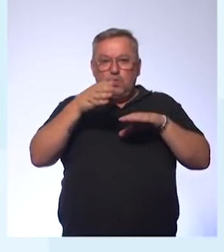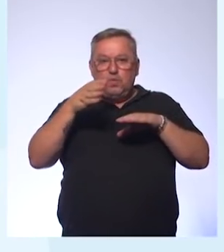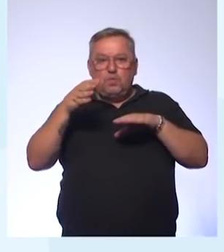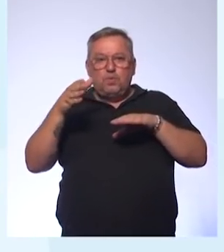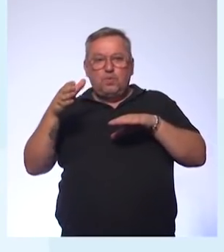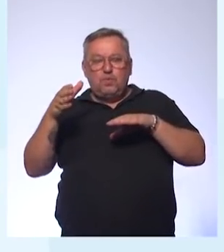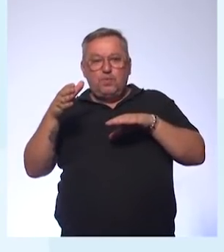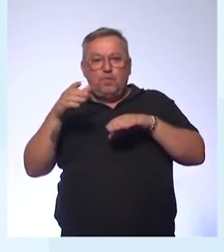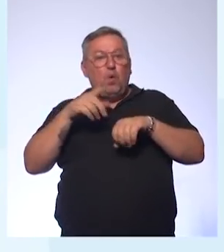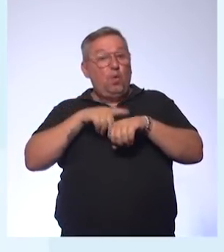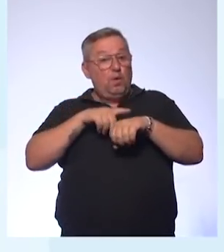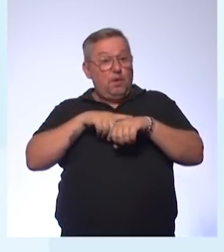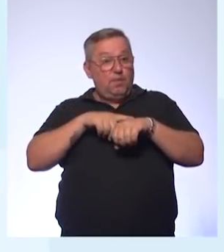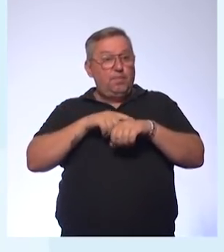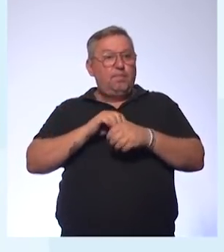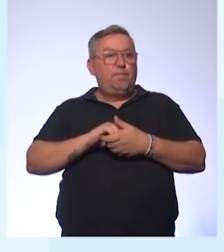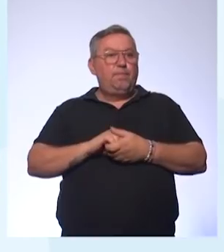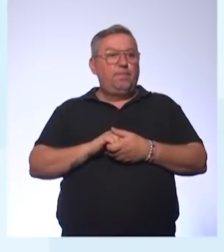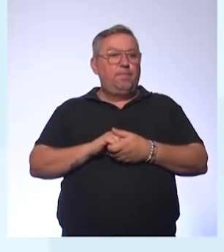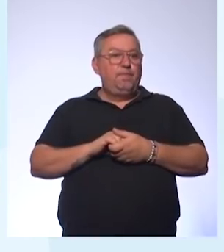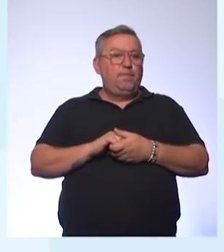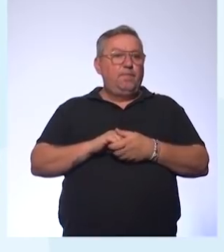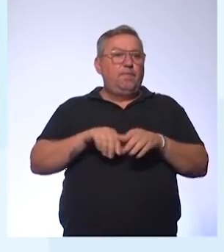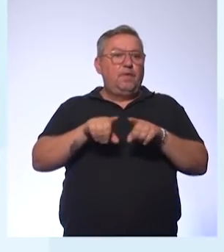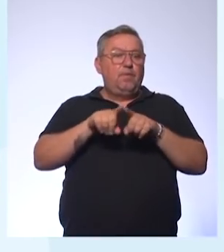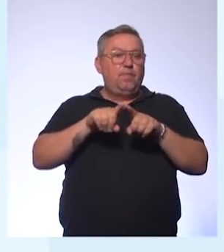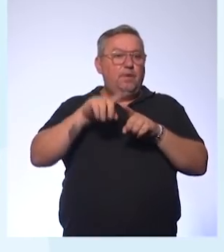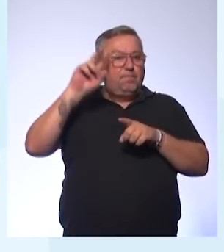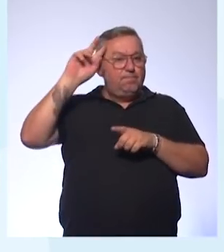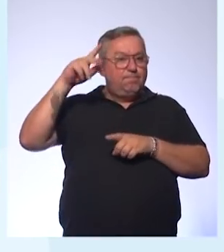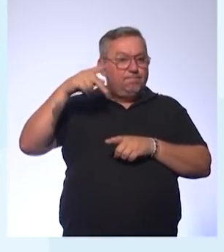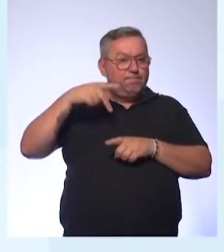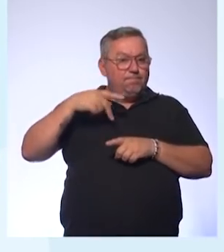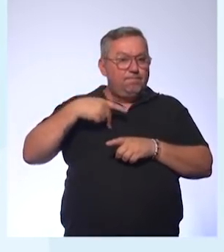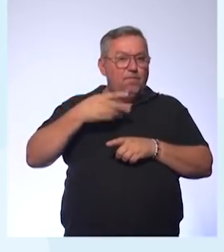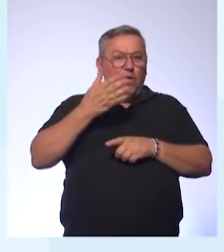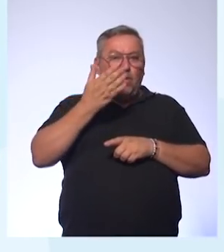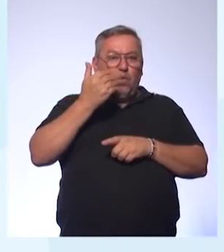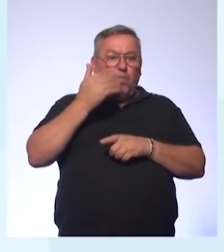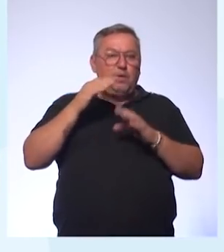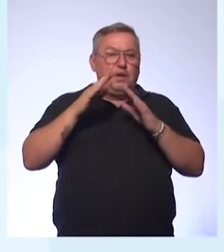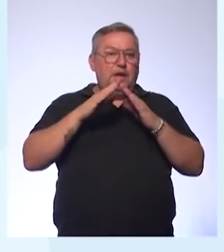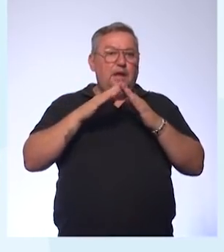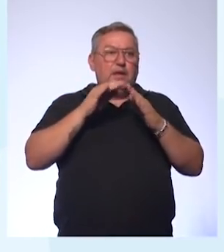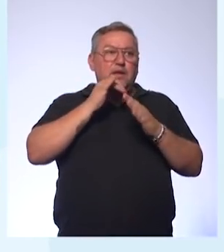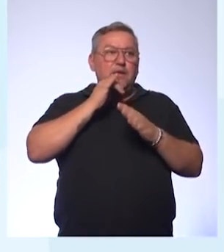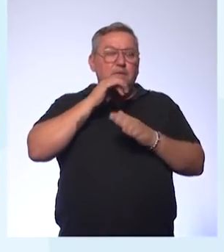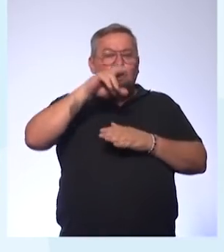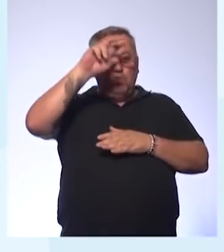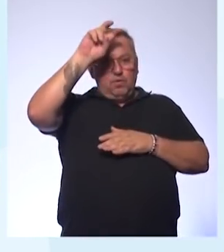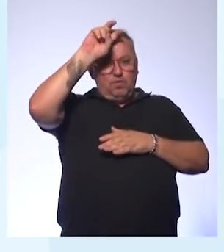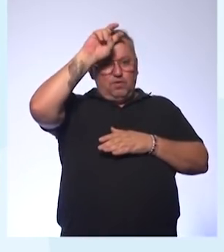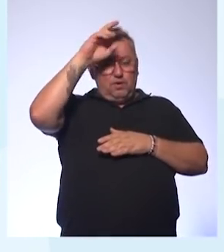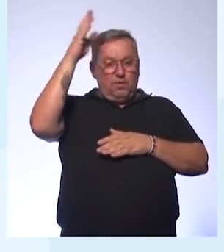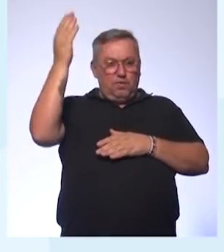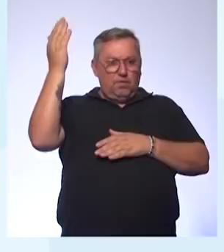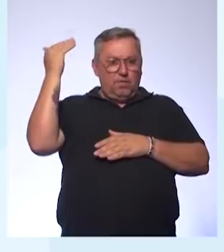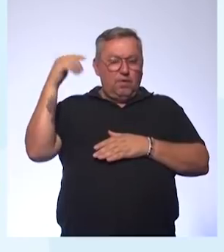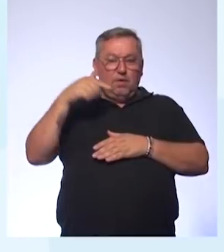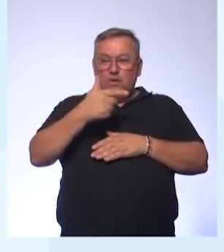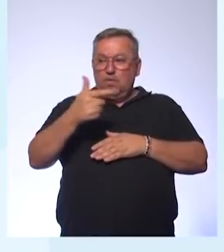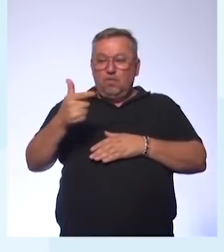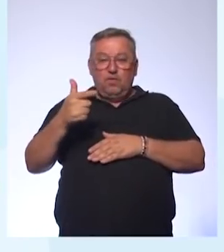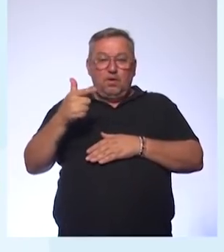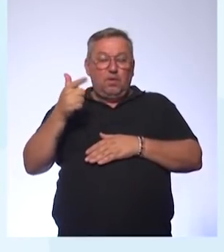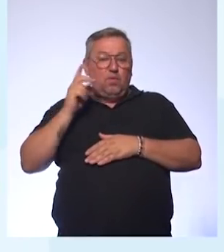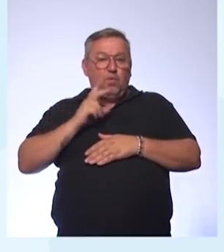ali temporariamente suprimida. Autovenda a escravidão em troca de comida e abrigo. Então, no Egito, ali na antiguidade, se você não tinha como